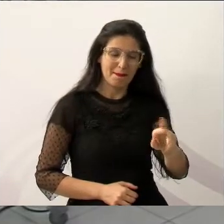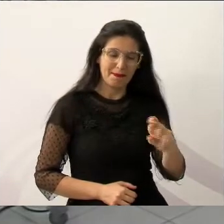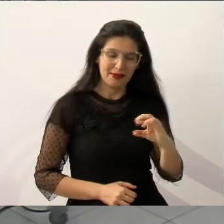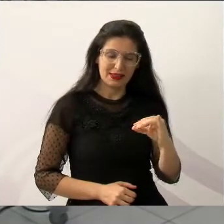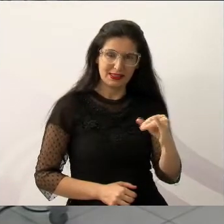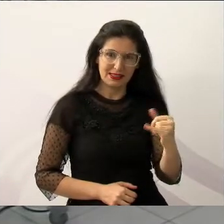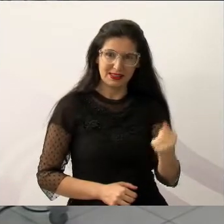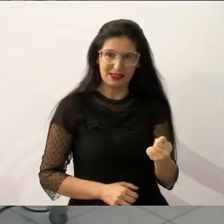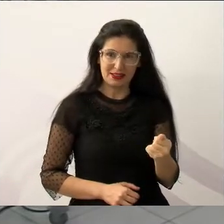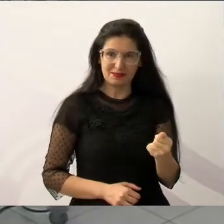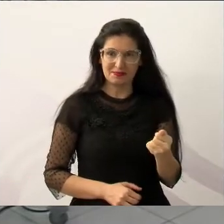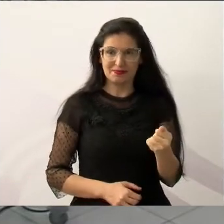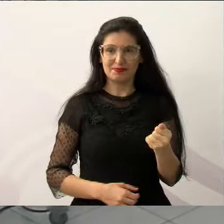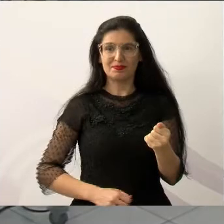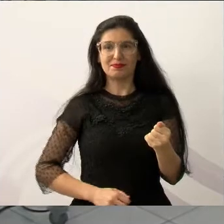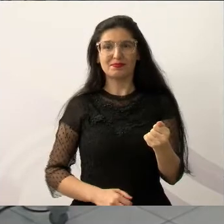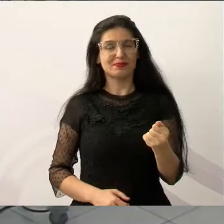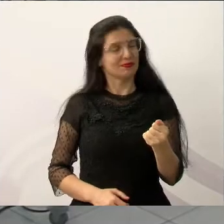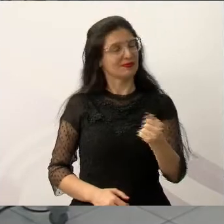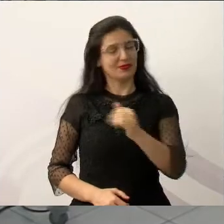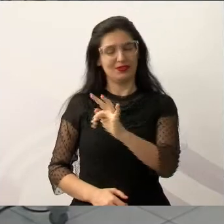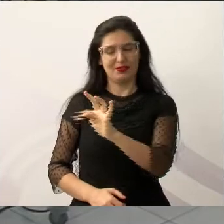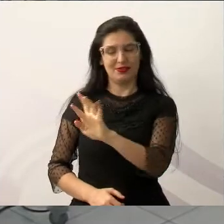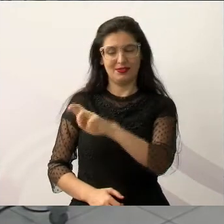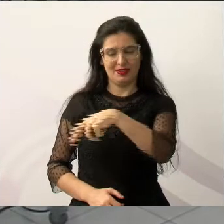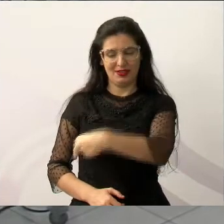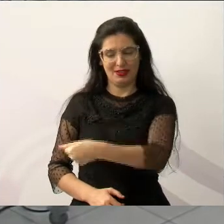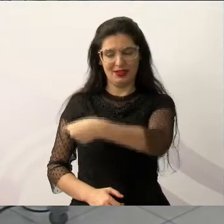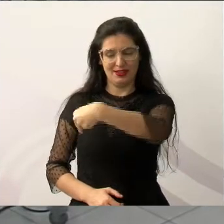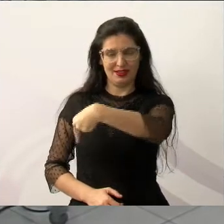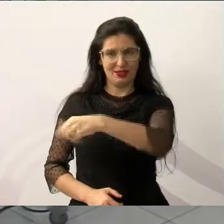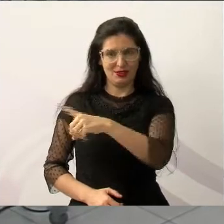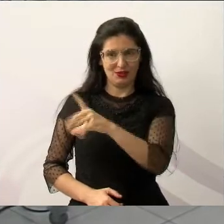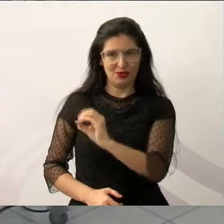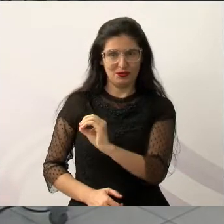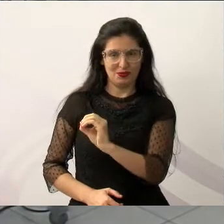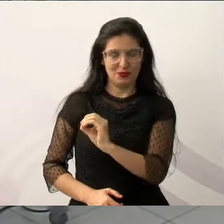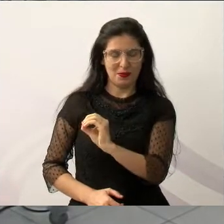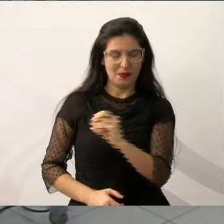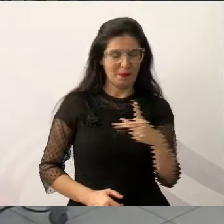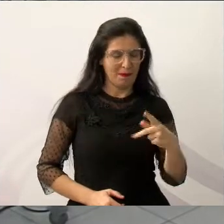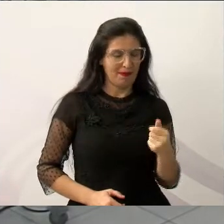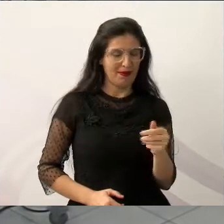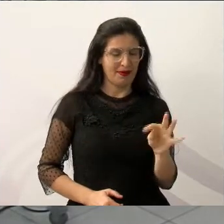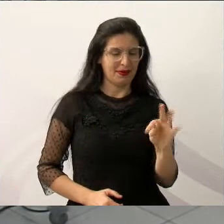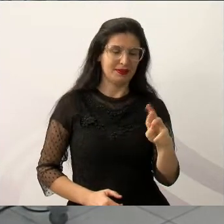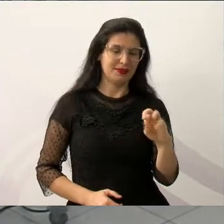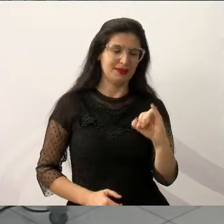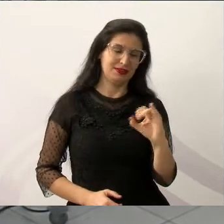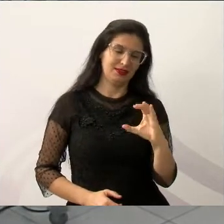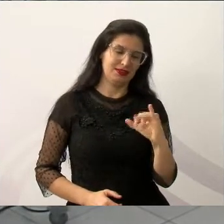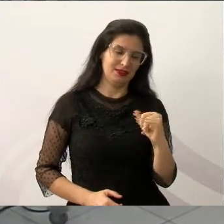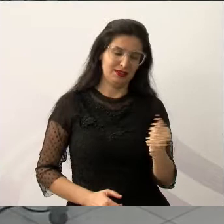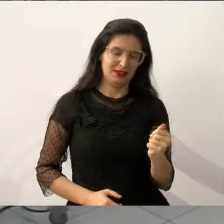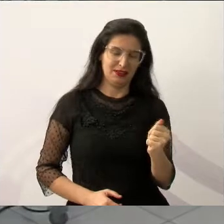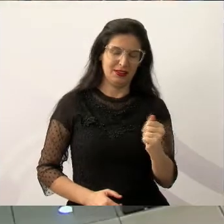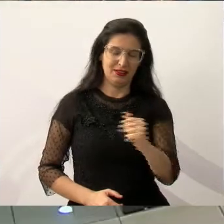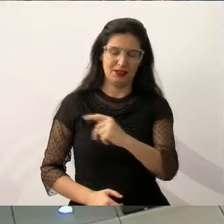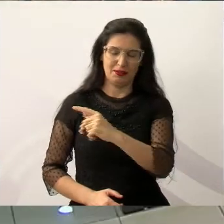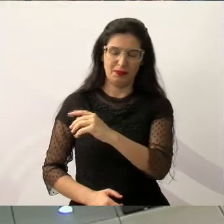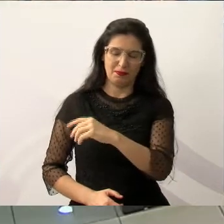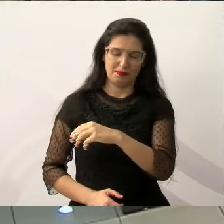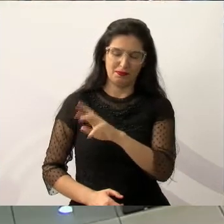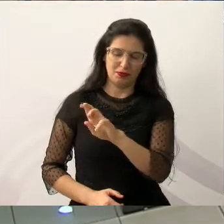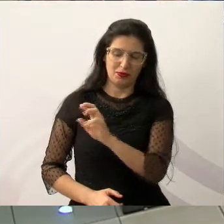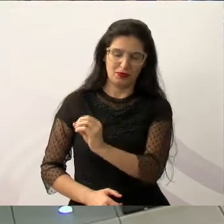Márcia Santos, Fernando da Ótica Original, Patrícia Juliane,